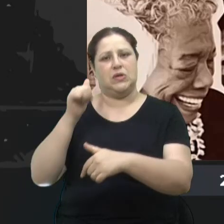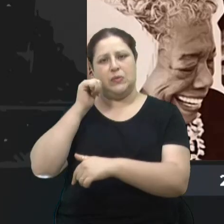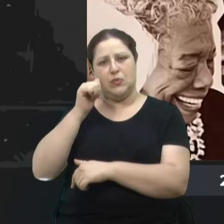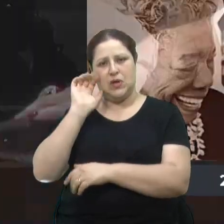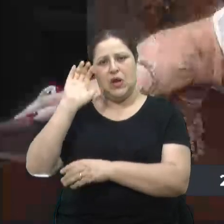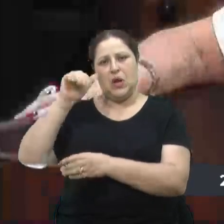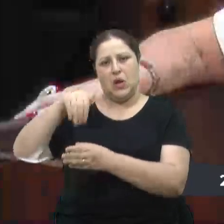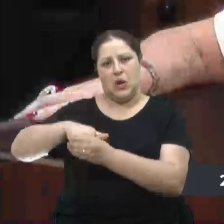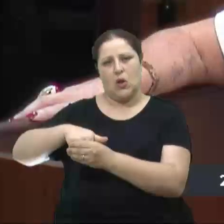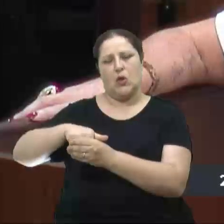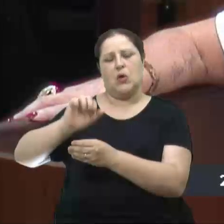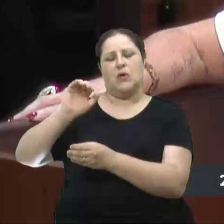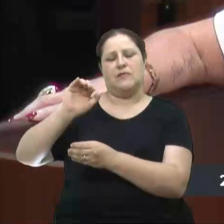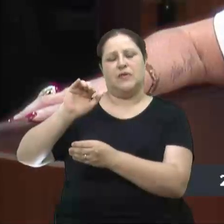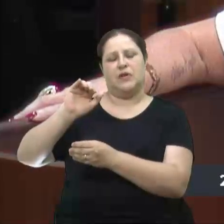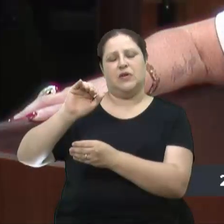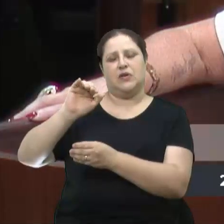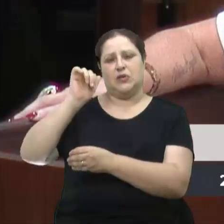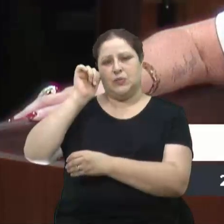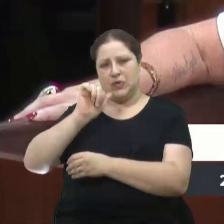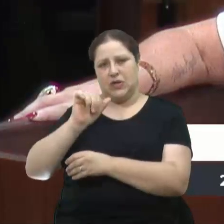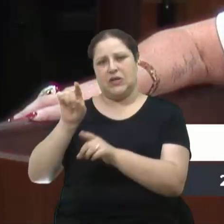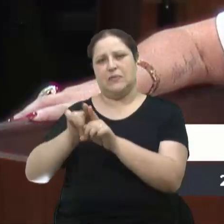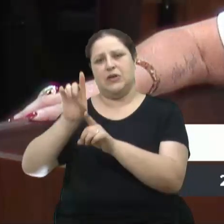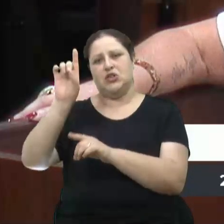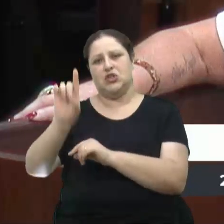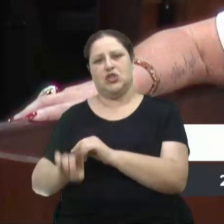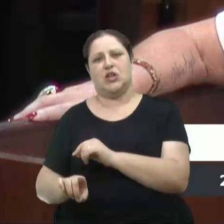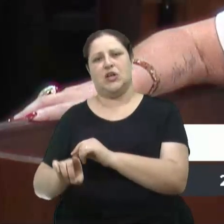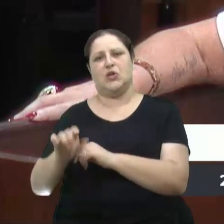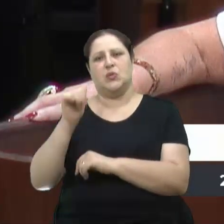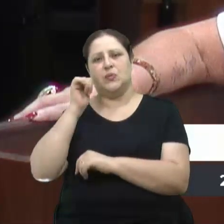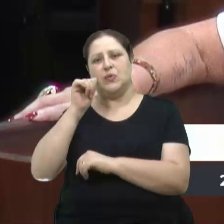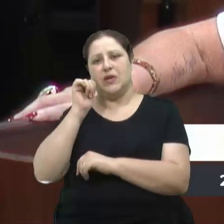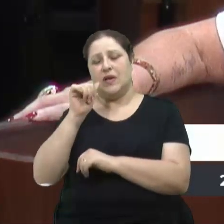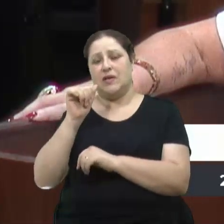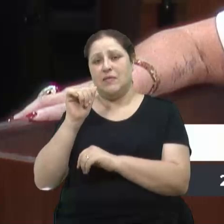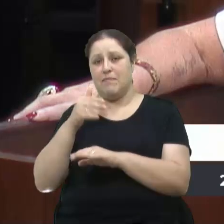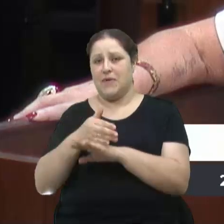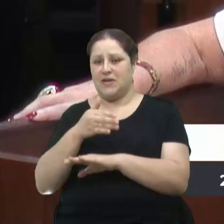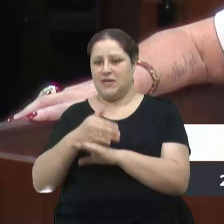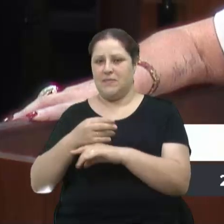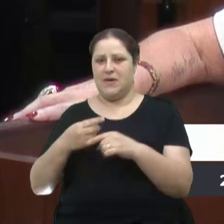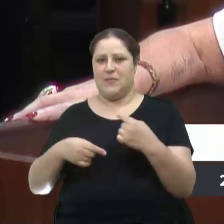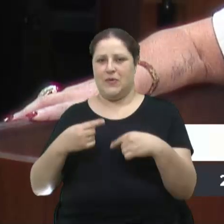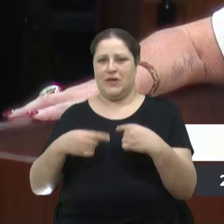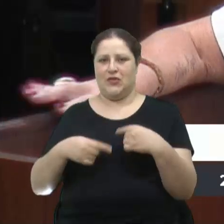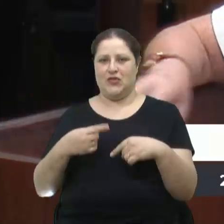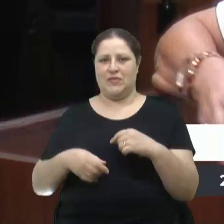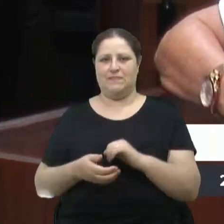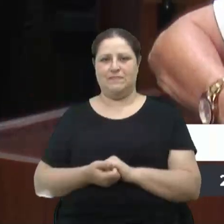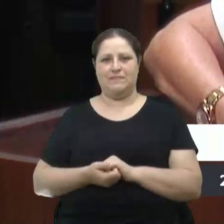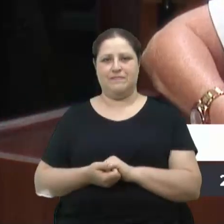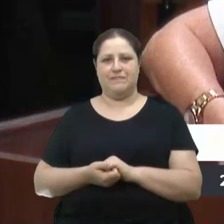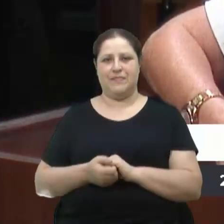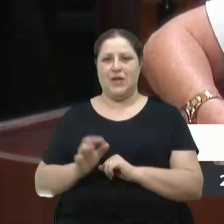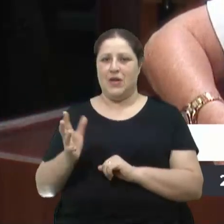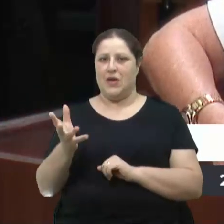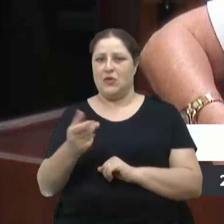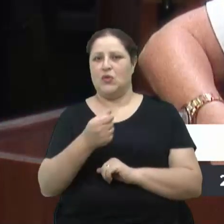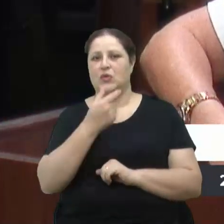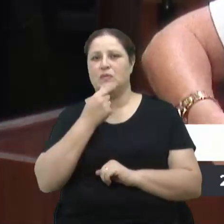voto feminino e pelos direitos das mulheres na política. Então, colegas vereadores